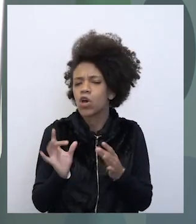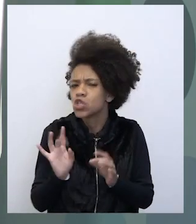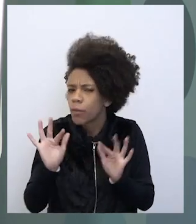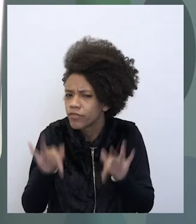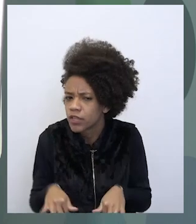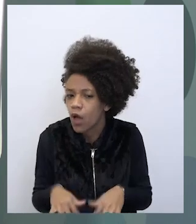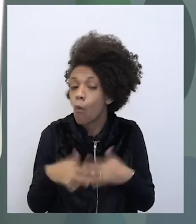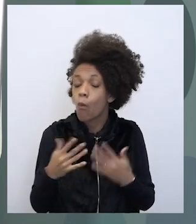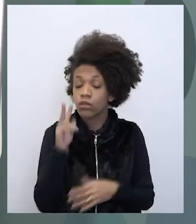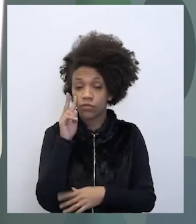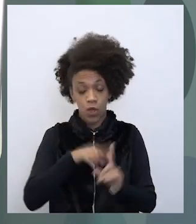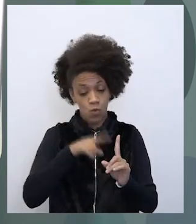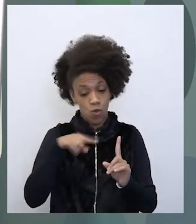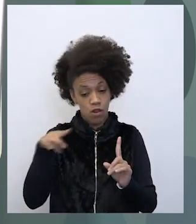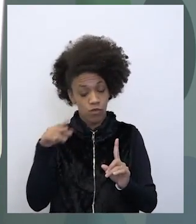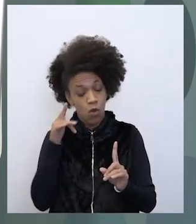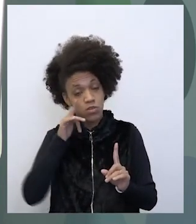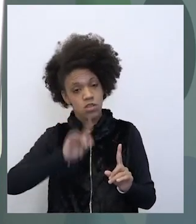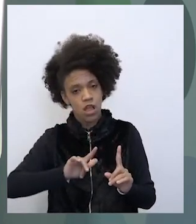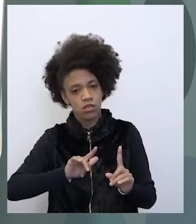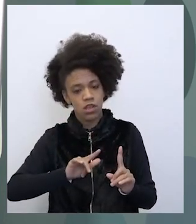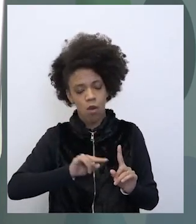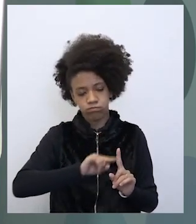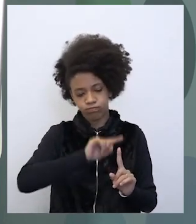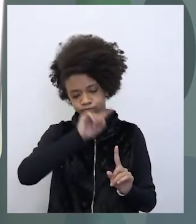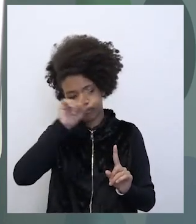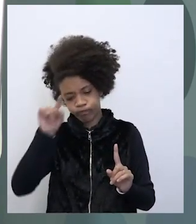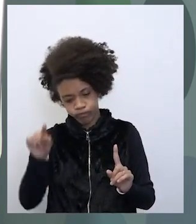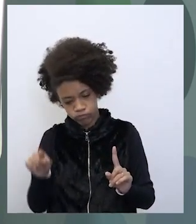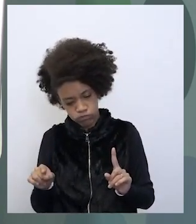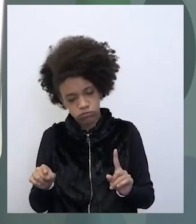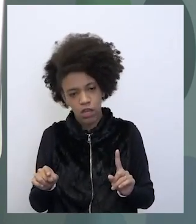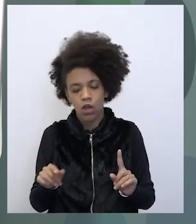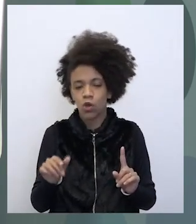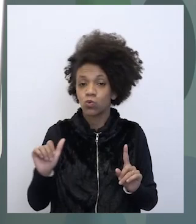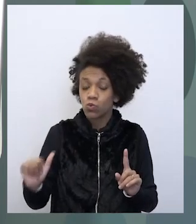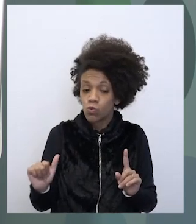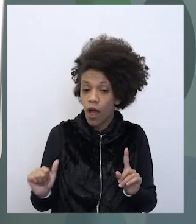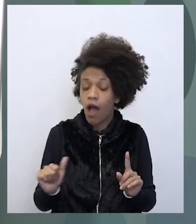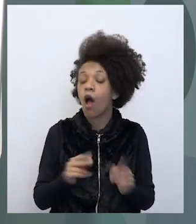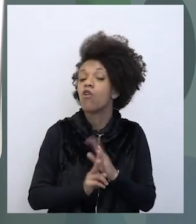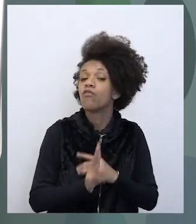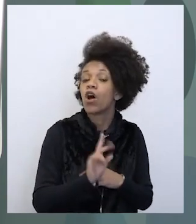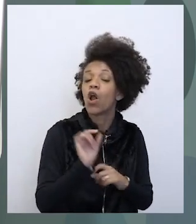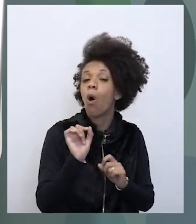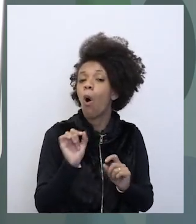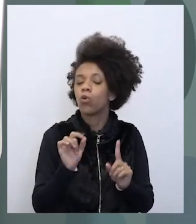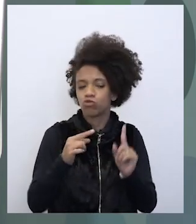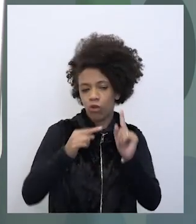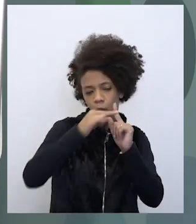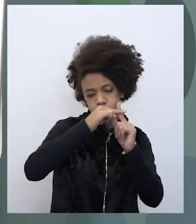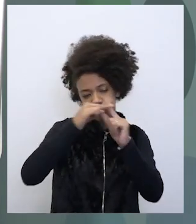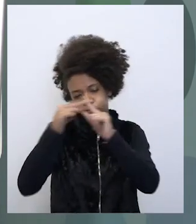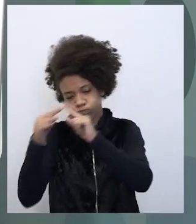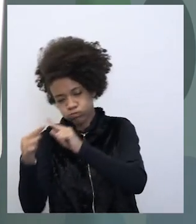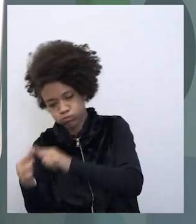gente vê um gráfico, a gente consegue enxergar concavidade, olhando o valor do A, a gente consegue enxergar aonde cruza o eixo Y, olhando